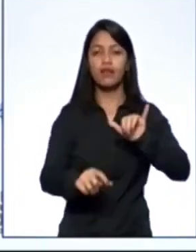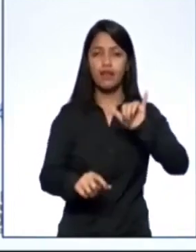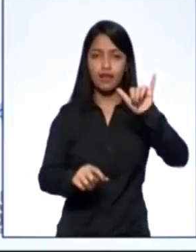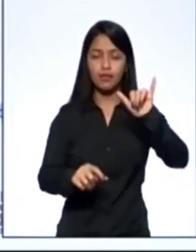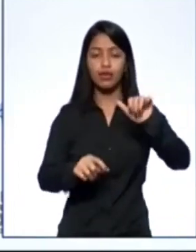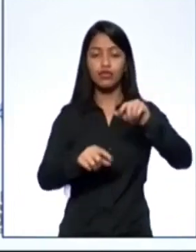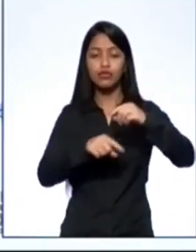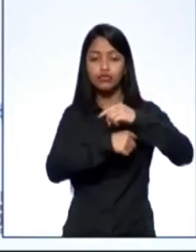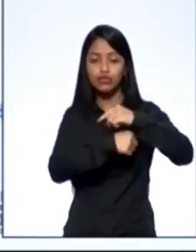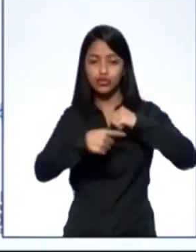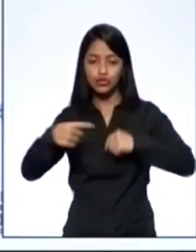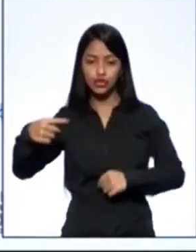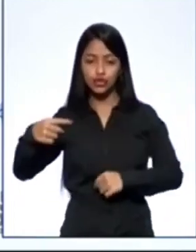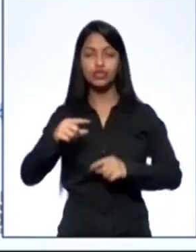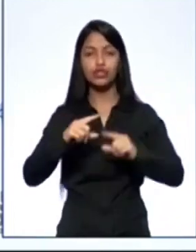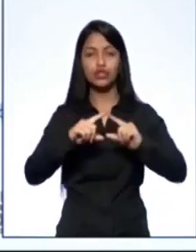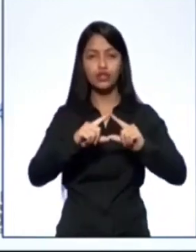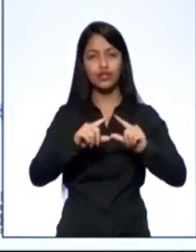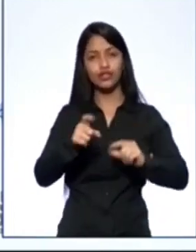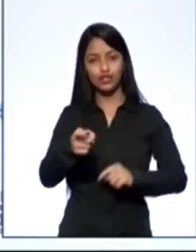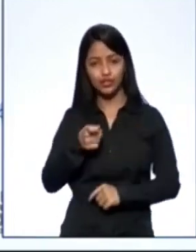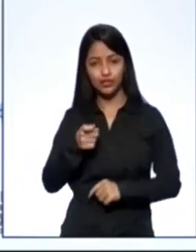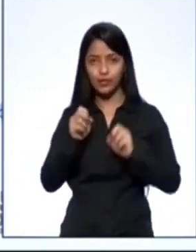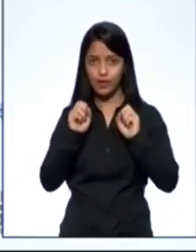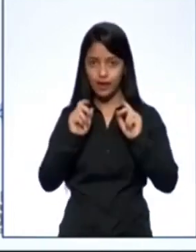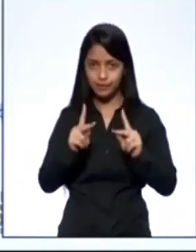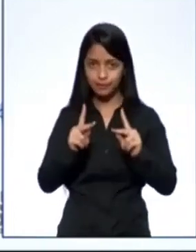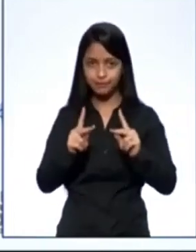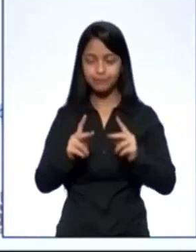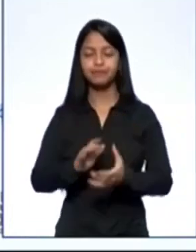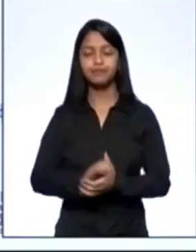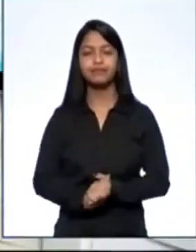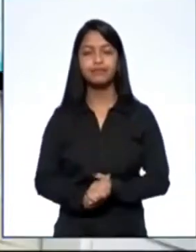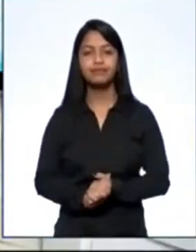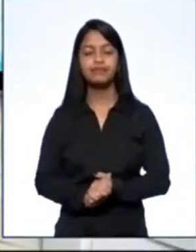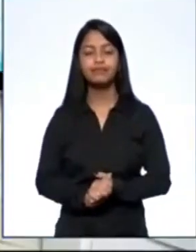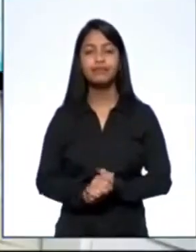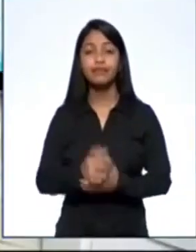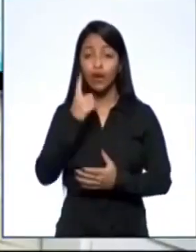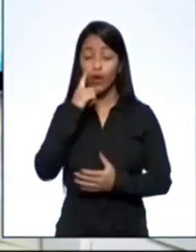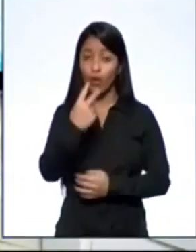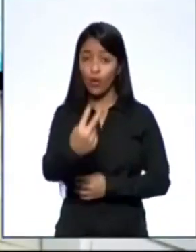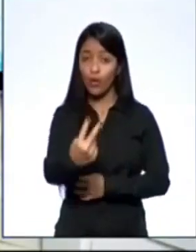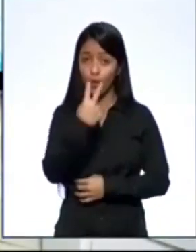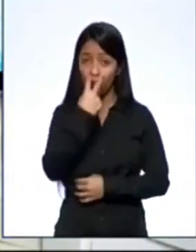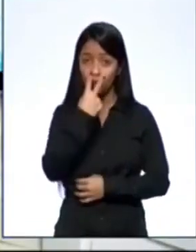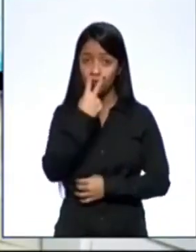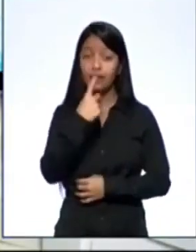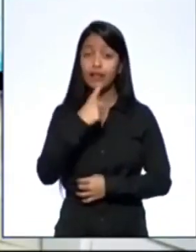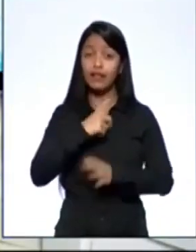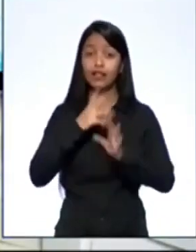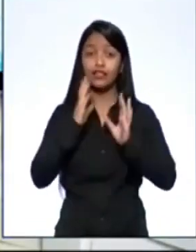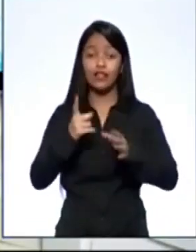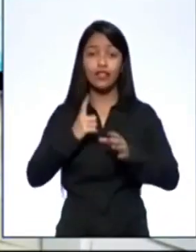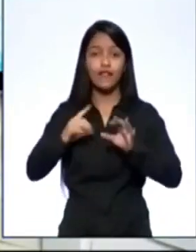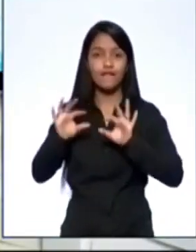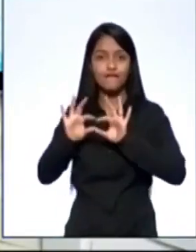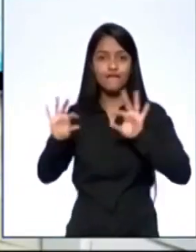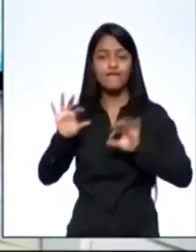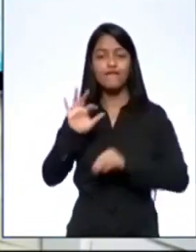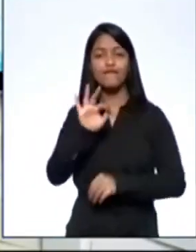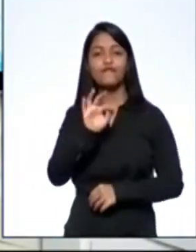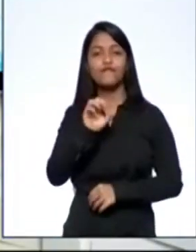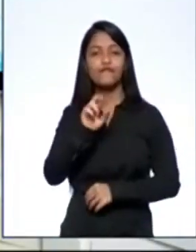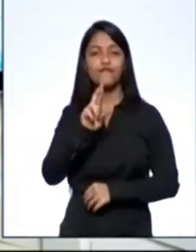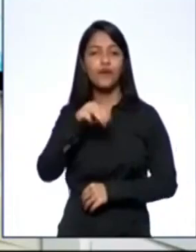Beleza então olha aqui olha aqui nós temos uma fórmula eu